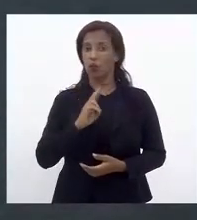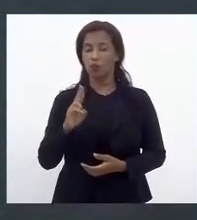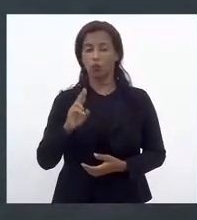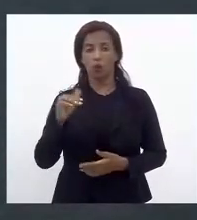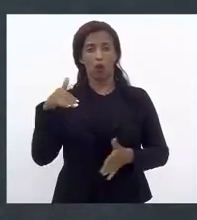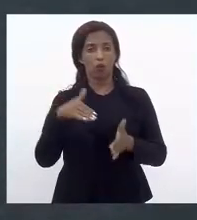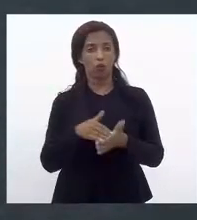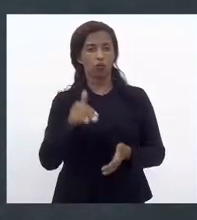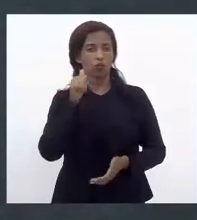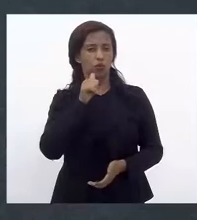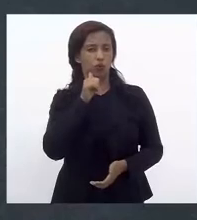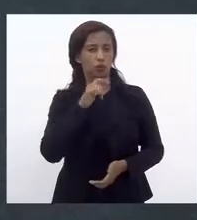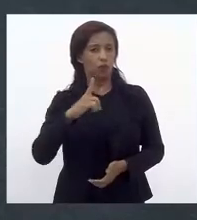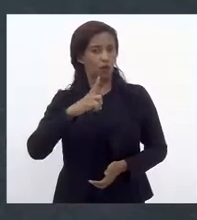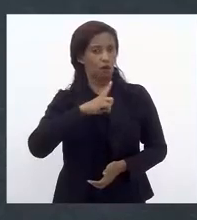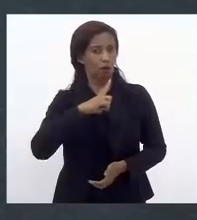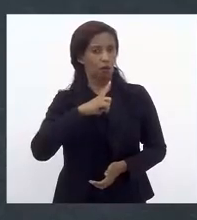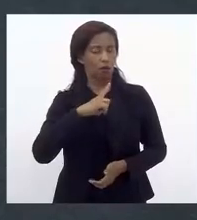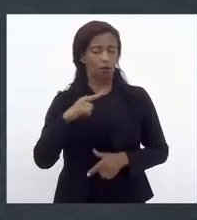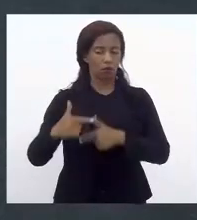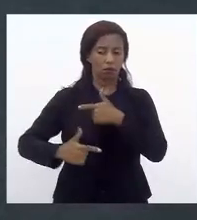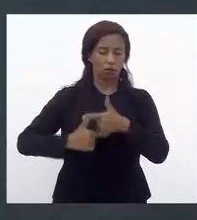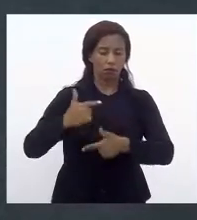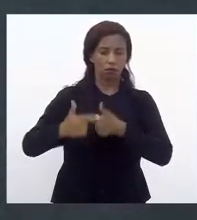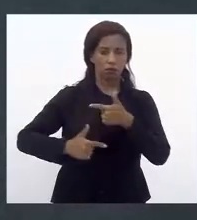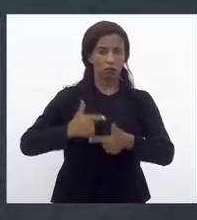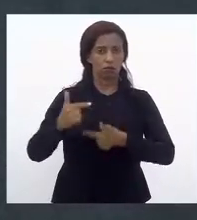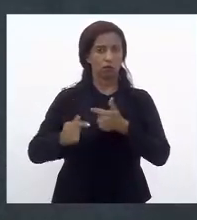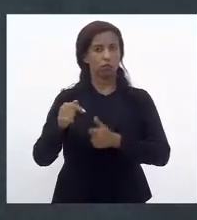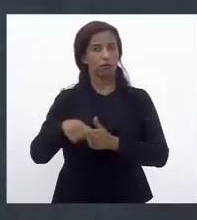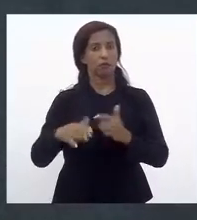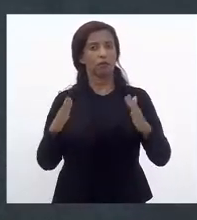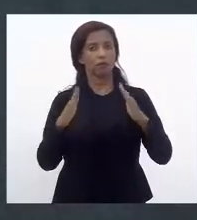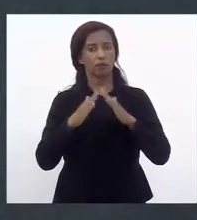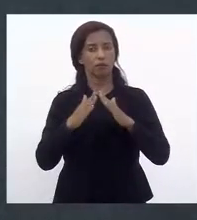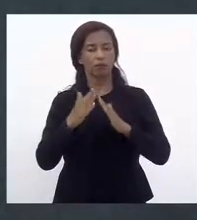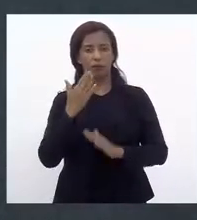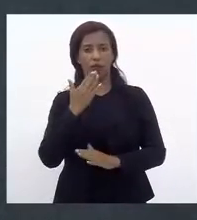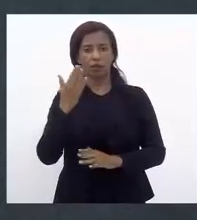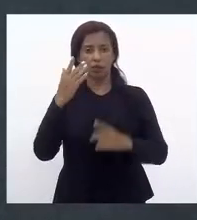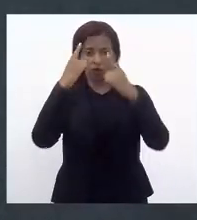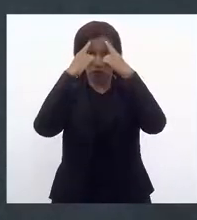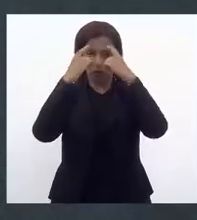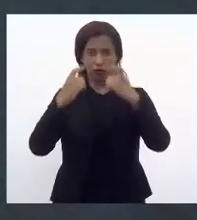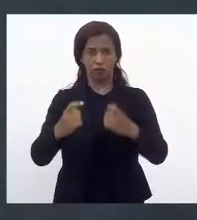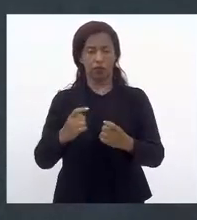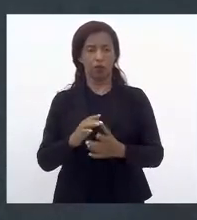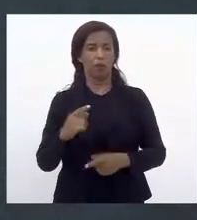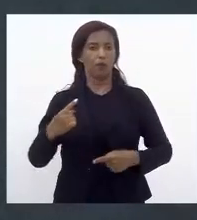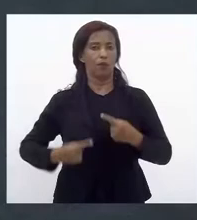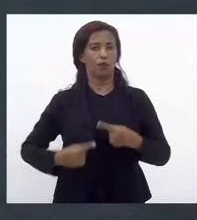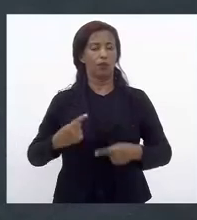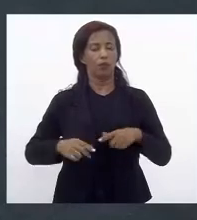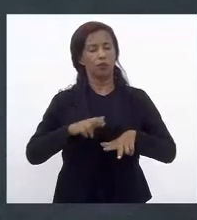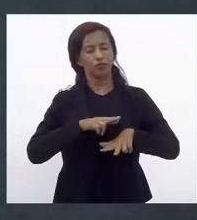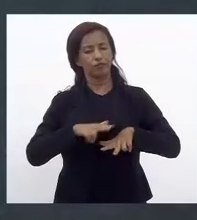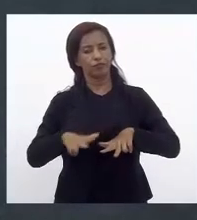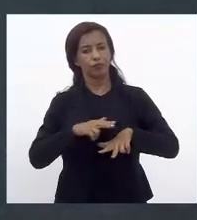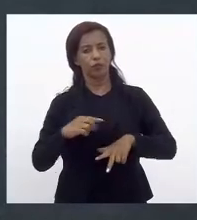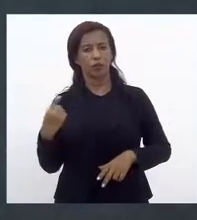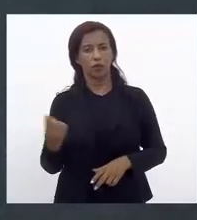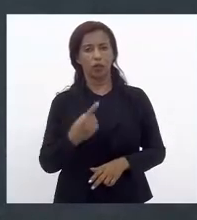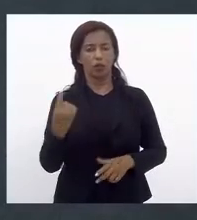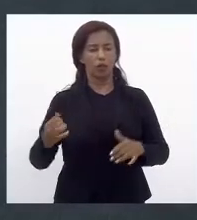última mulher a ter os trabalhos cerceados nessa casa diante da violência política de gênero que